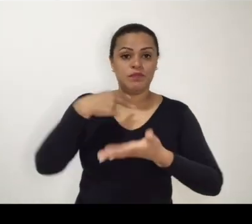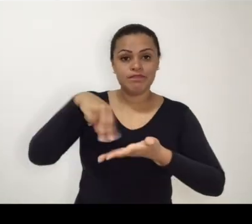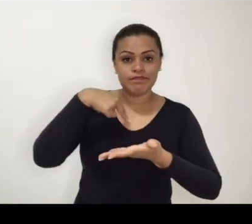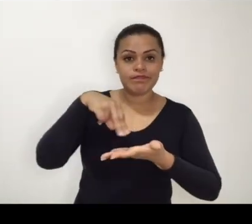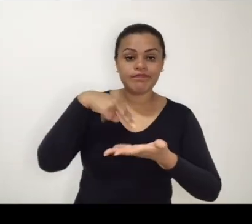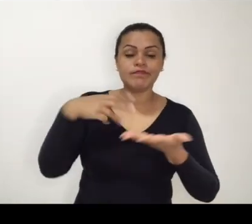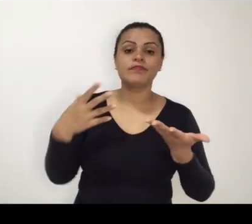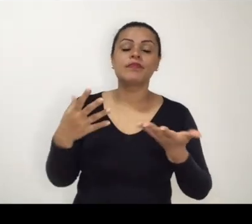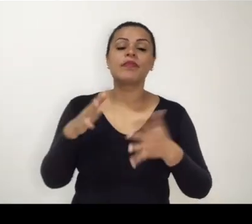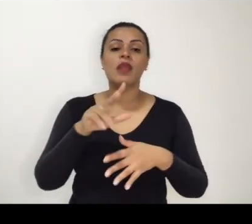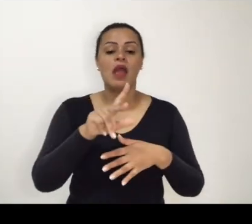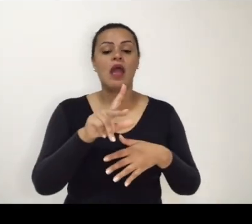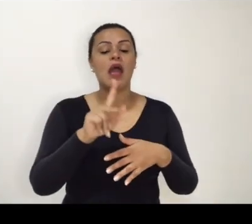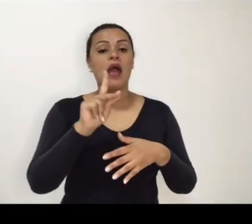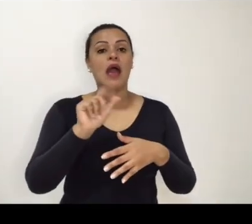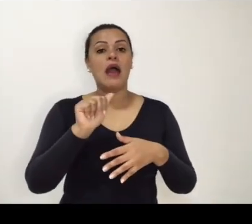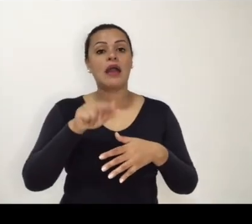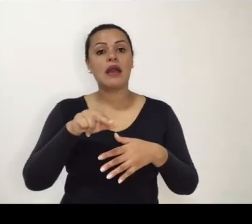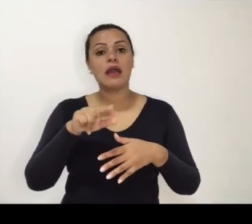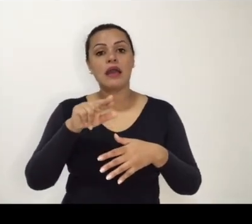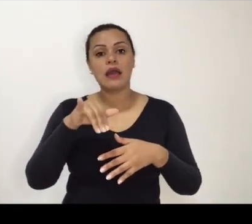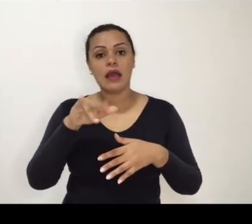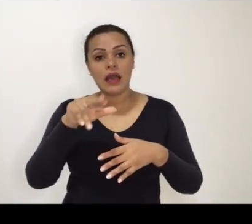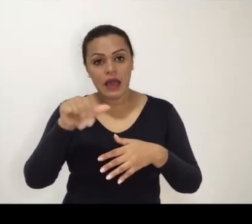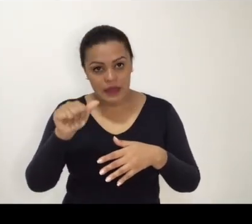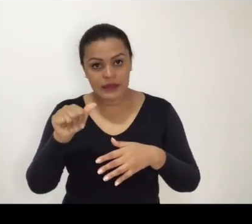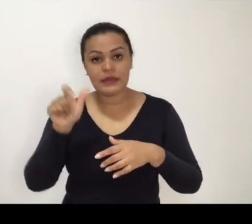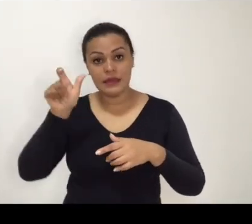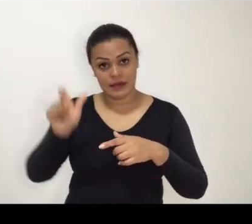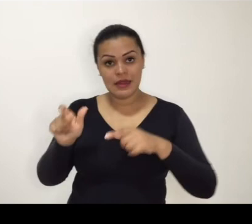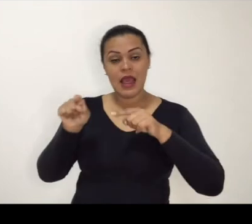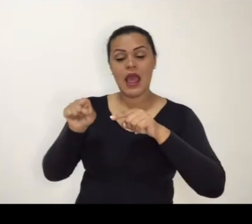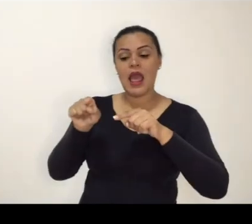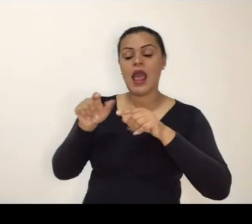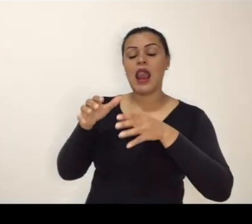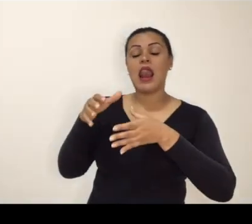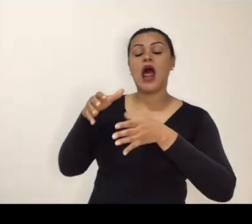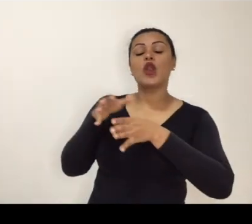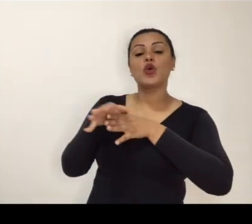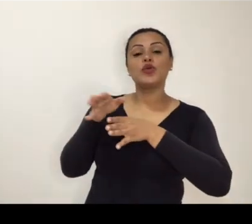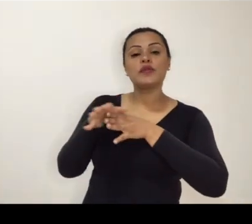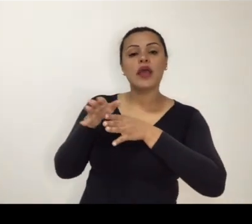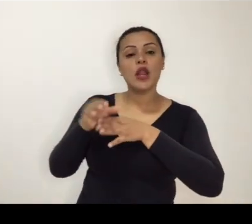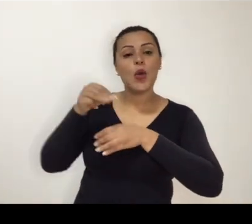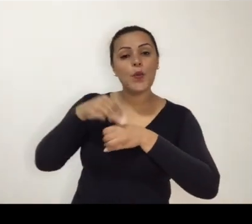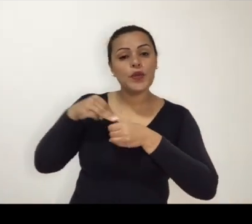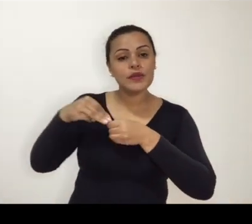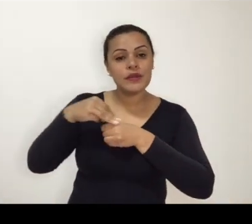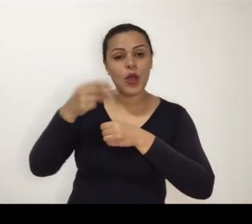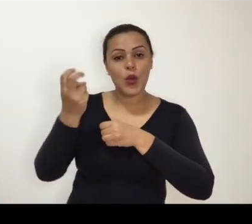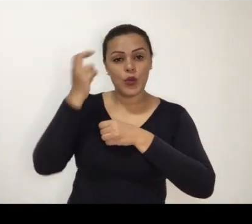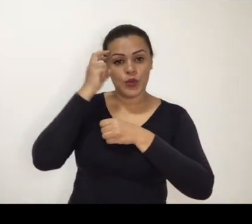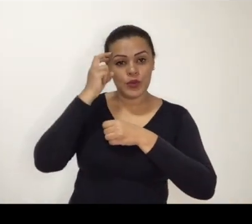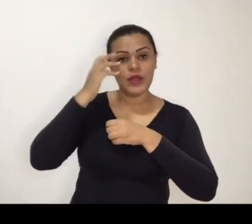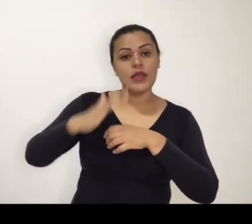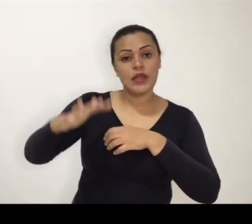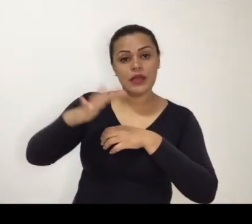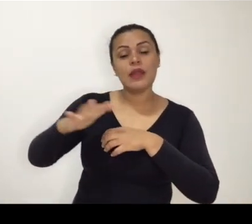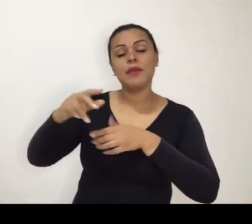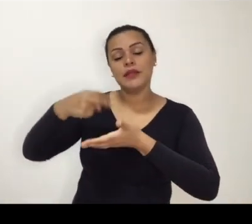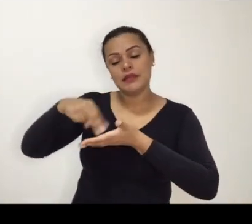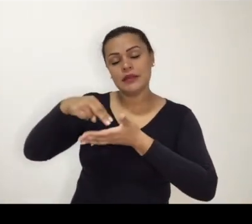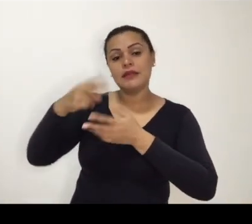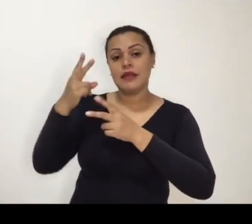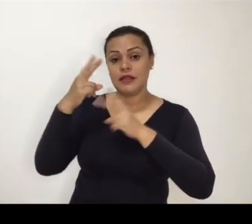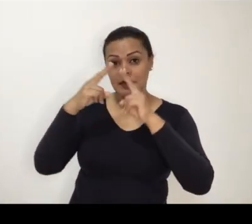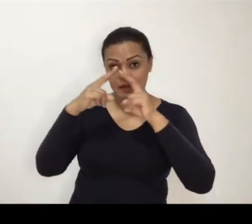atuou no Conselho Municipal de Cultura e também atua na Setoral de Dança de Florianópolis, de muitas de nós. Eu acho que